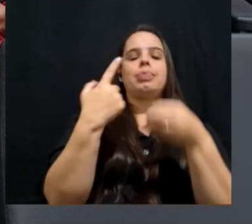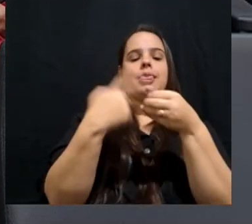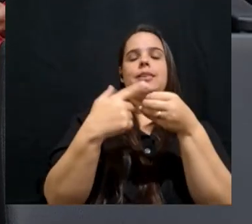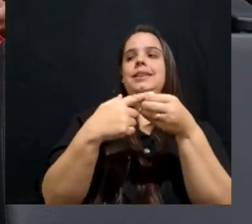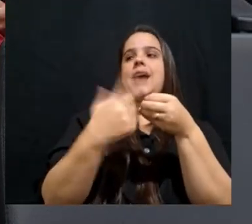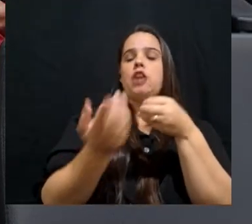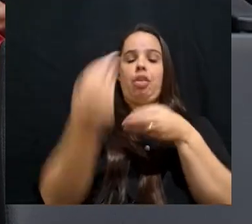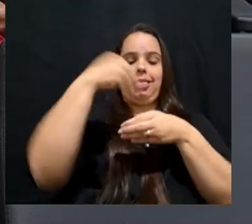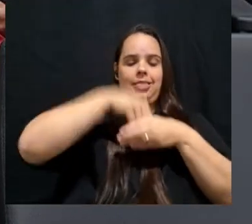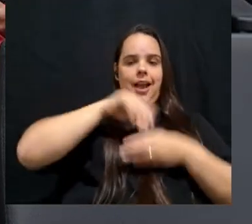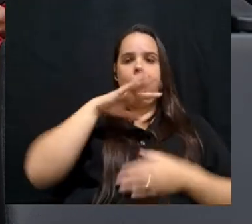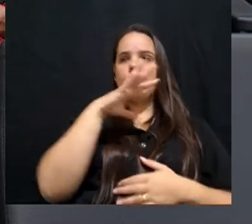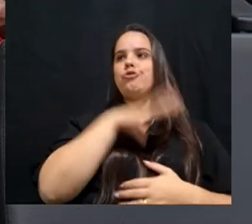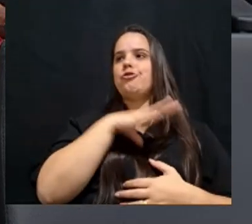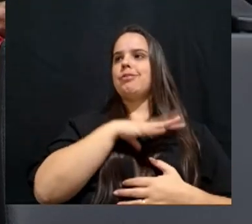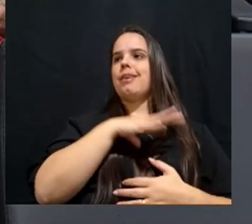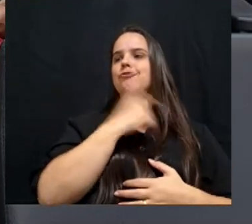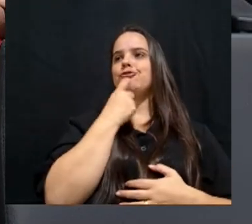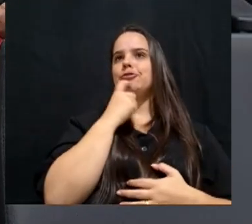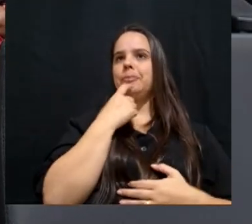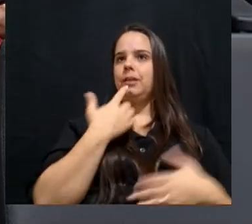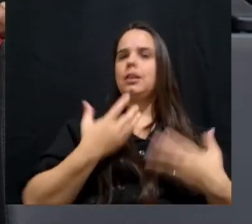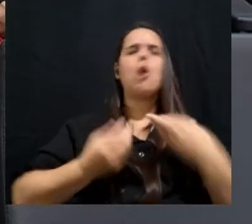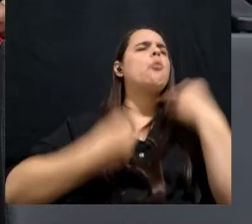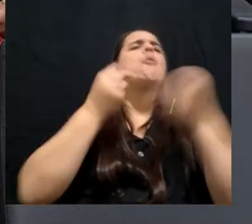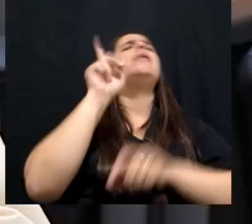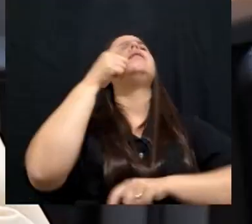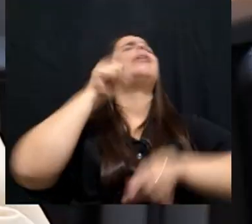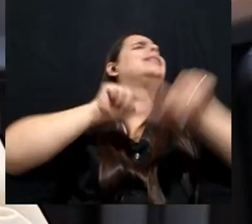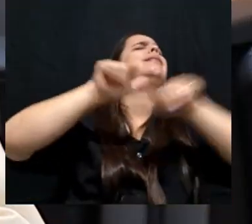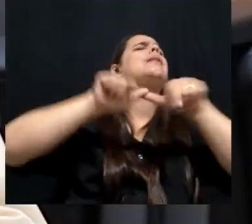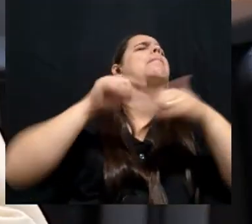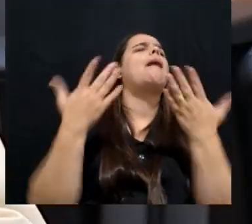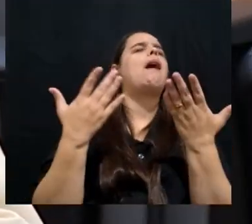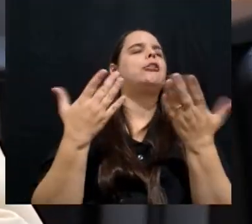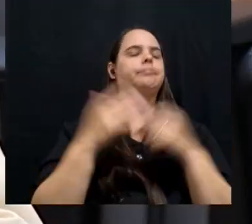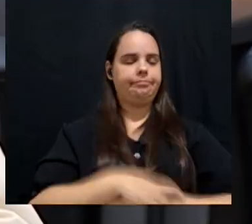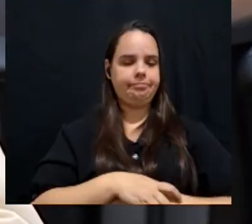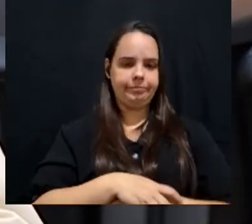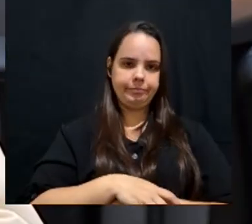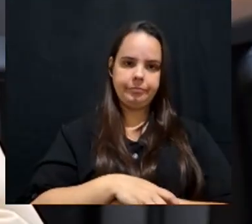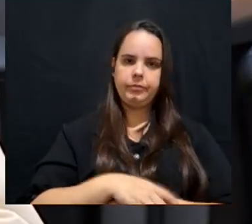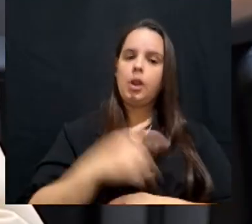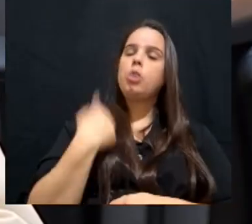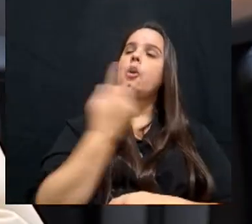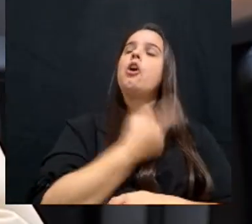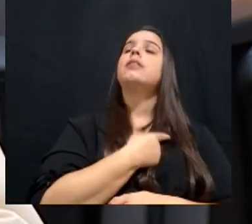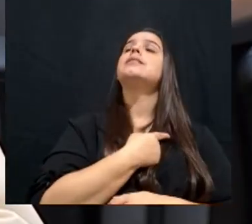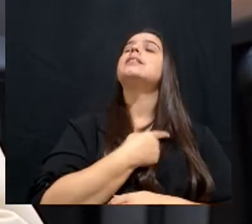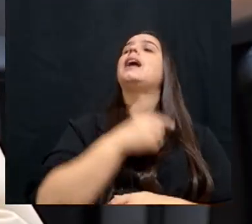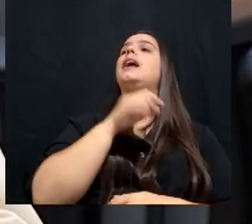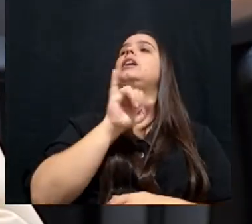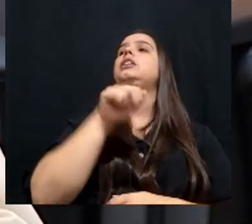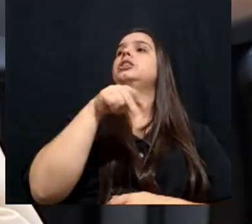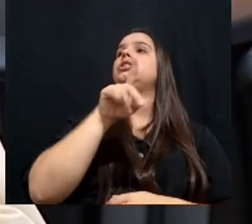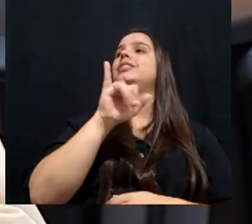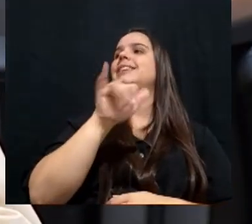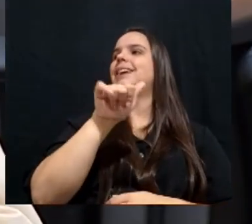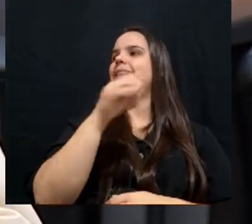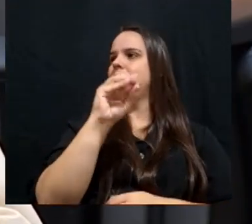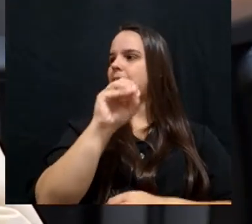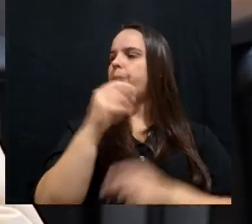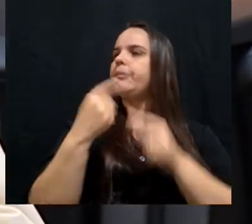realizados esses trabalhos das indicações também? Olha, as nossas indicações do nosso gabinete, ela